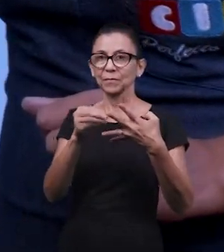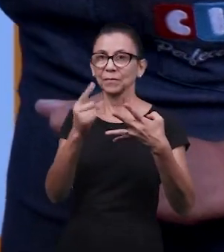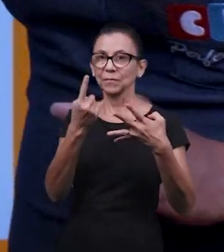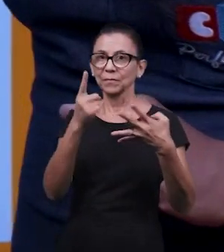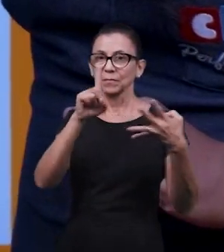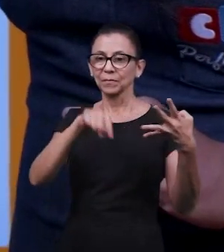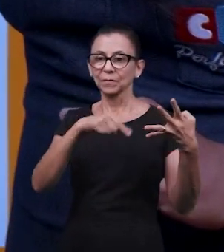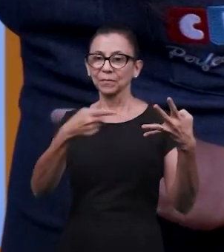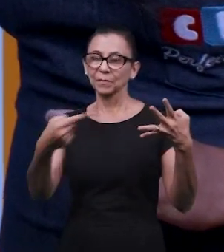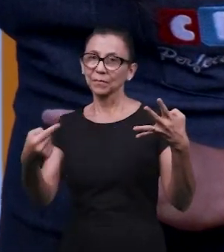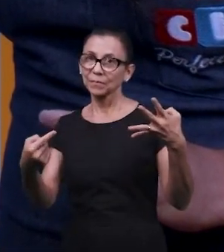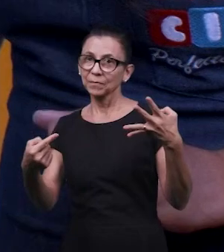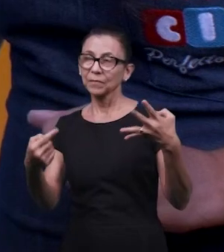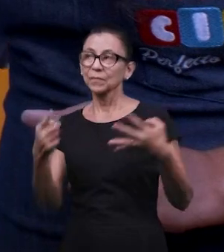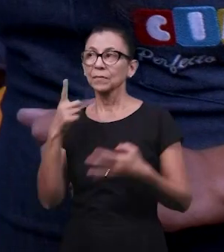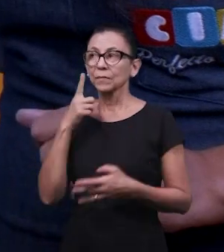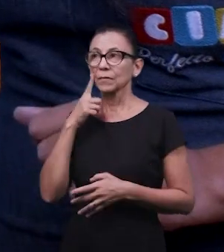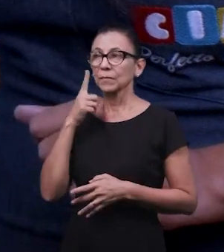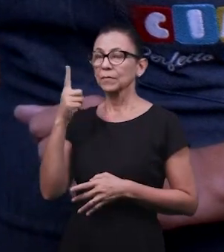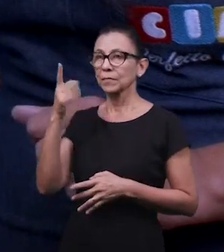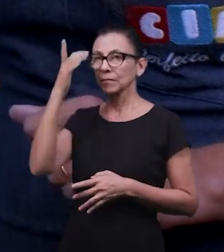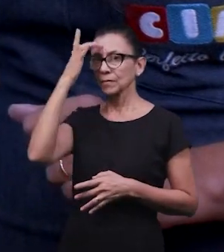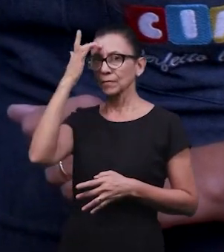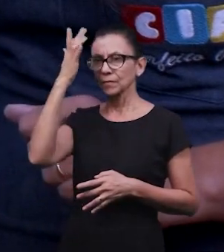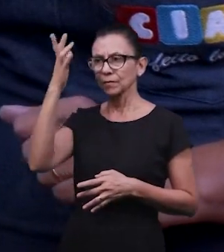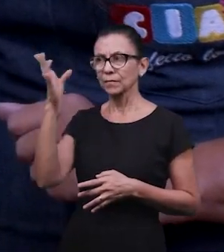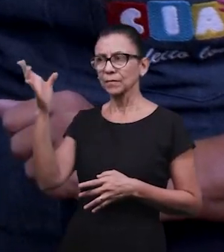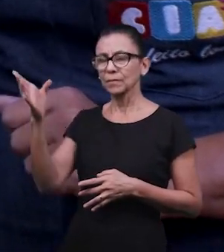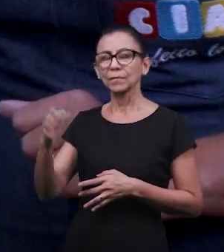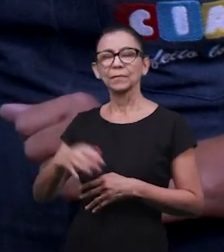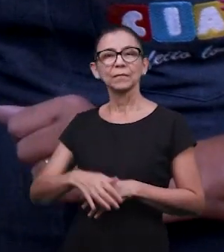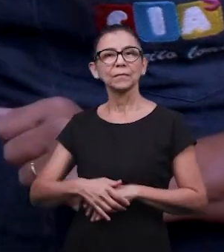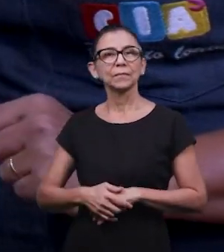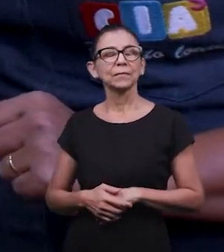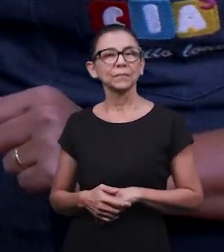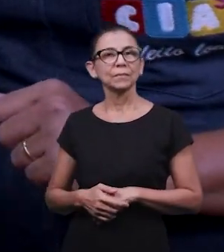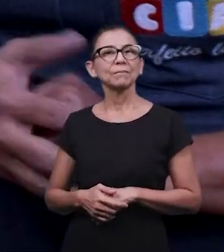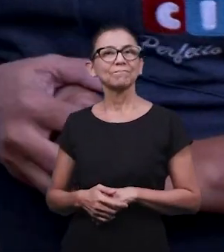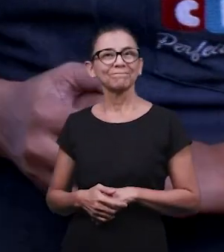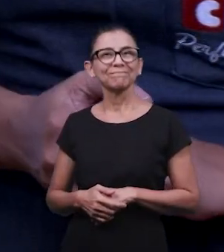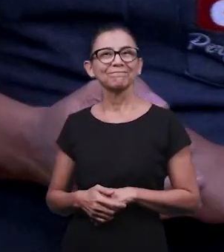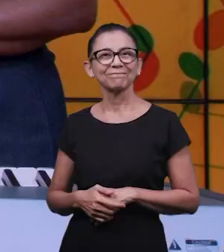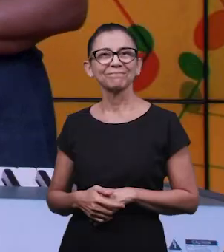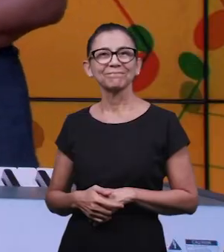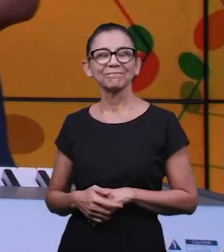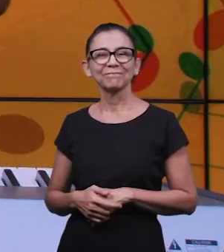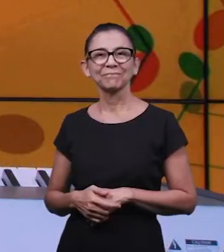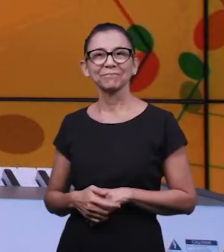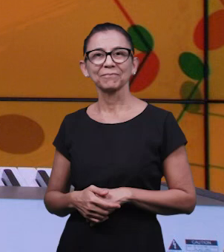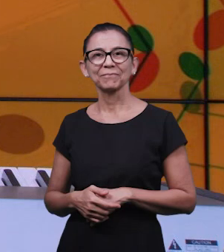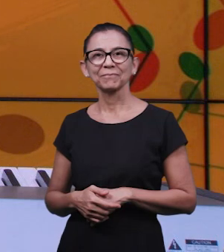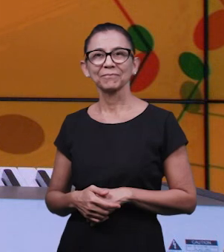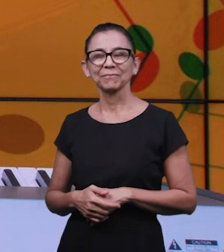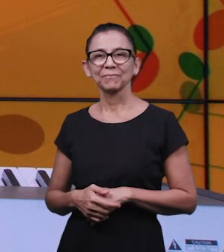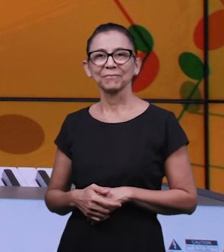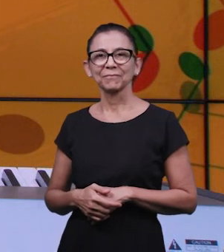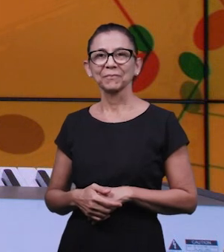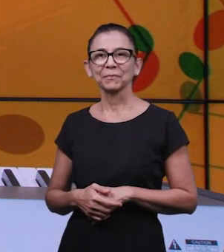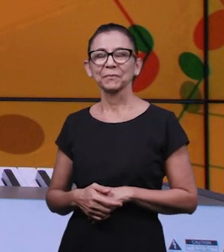mas esperamos o tempo. E aqui, o carrinho de quialtra.